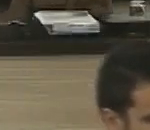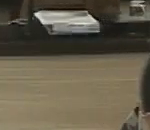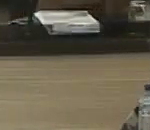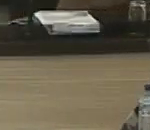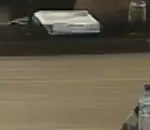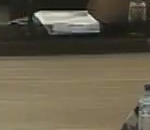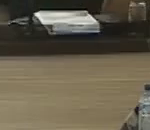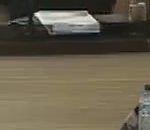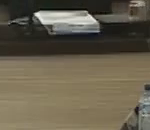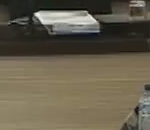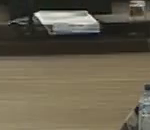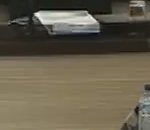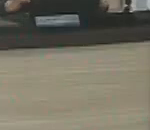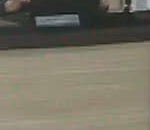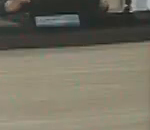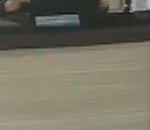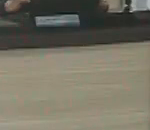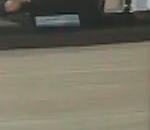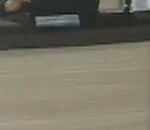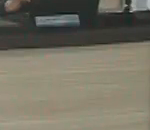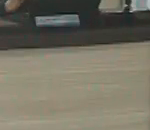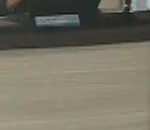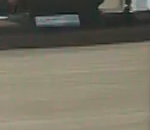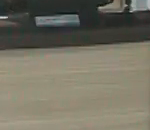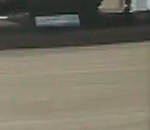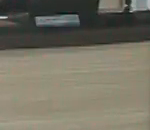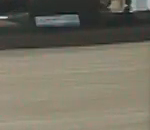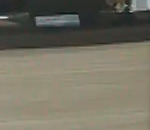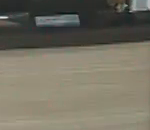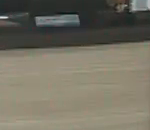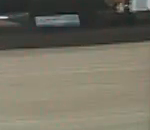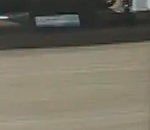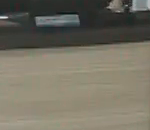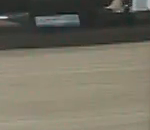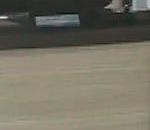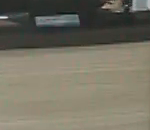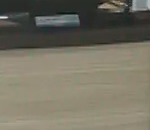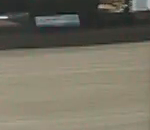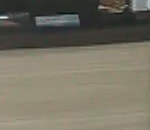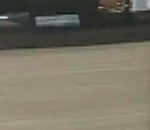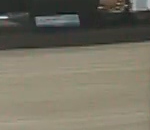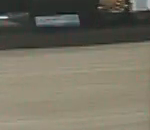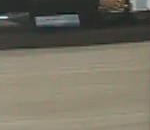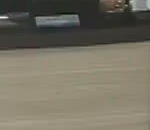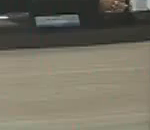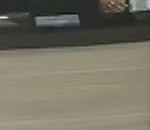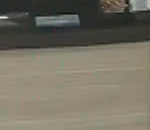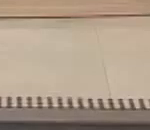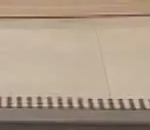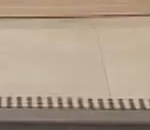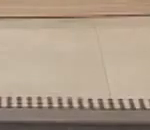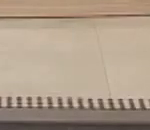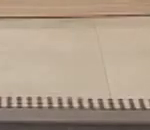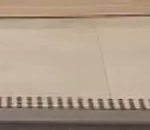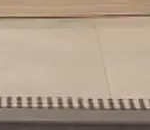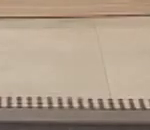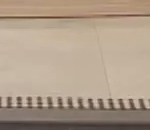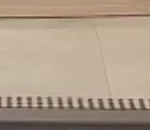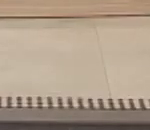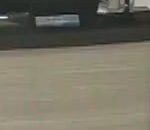Presente. Jorge de Freitas. Presente. José Couto de Jesus. Presente. José Eduardo Monteiro Júnior. Presente, excelência.